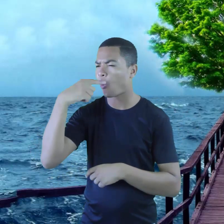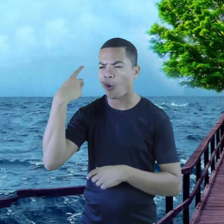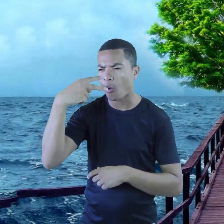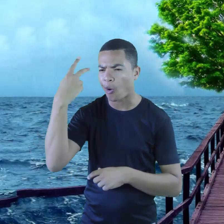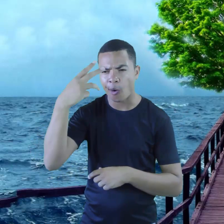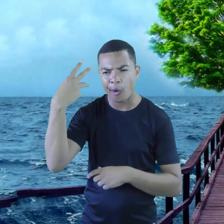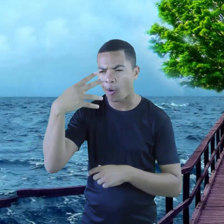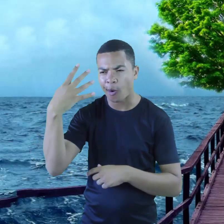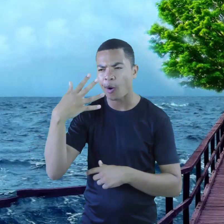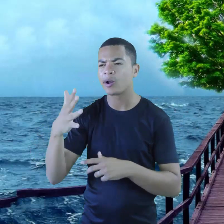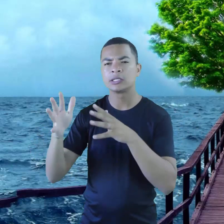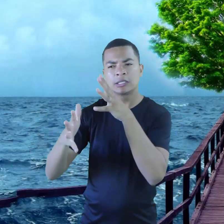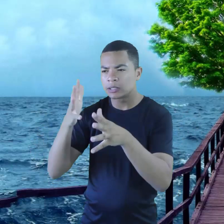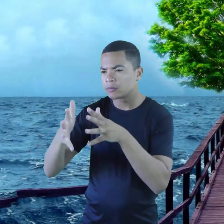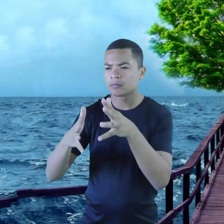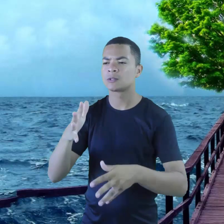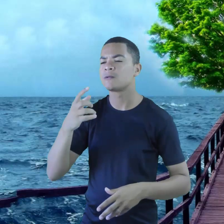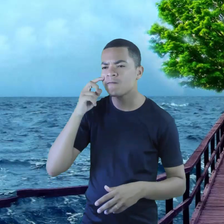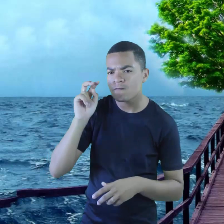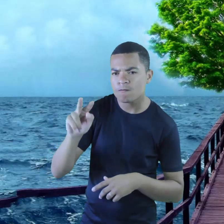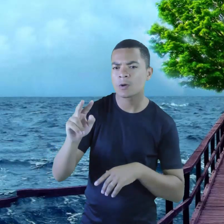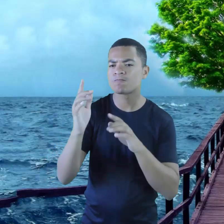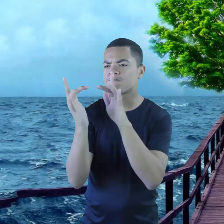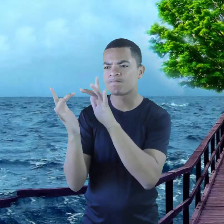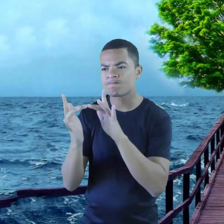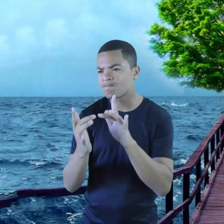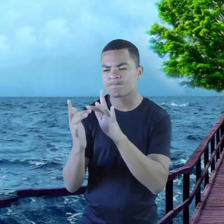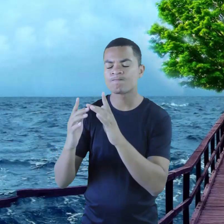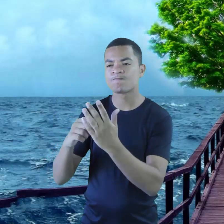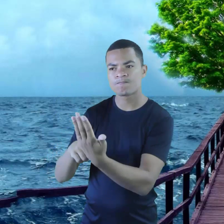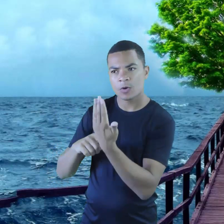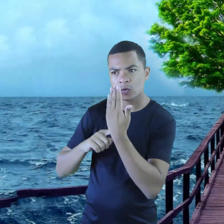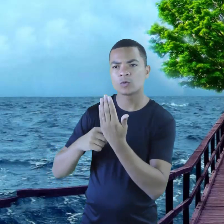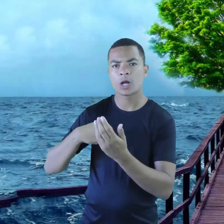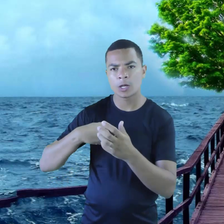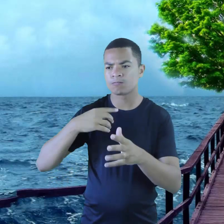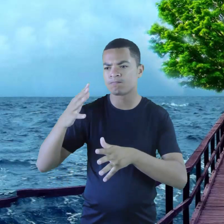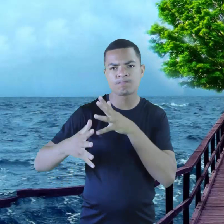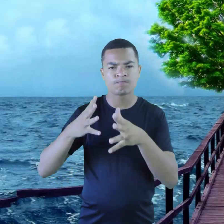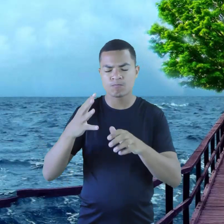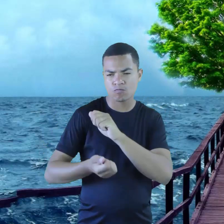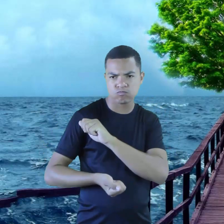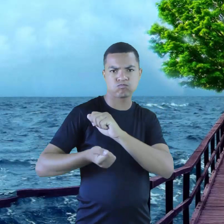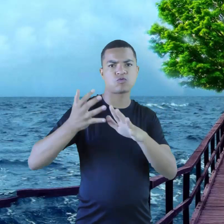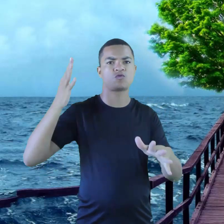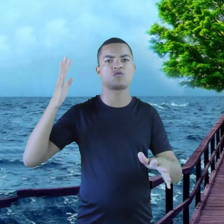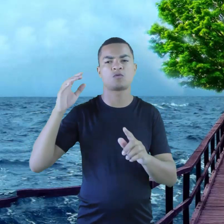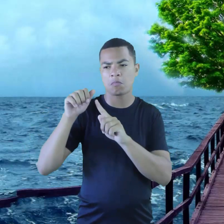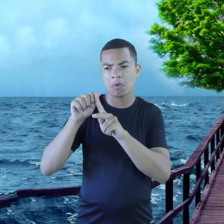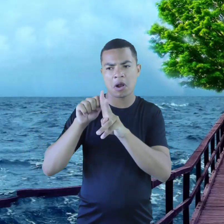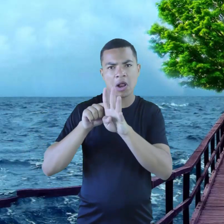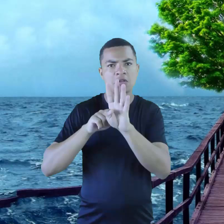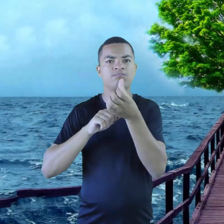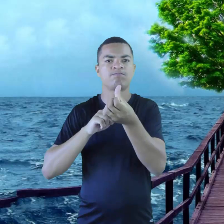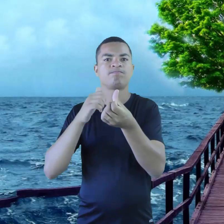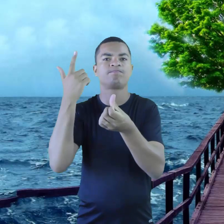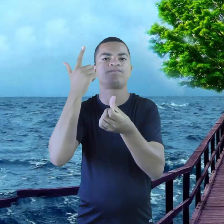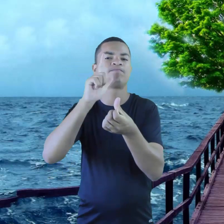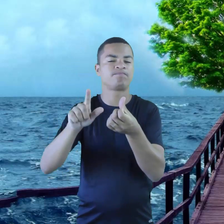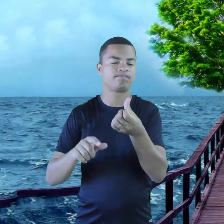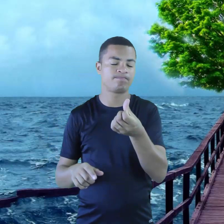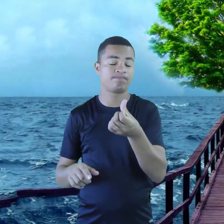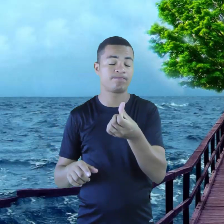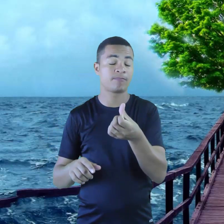mais cursos de Libras, decorando regras, tentando lembrar a estrutura de frases, parâmetros, tentando aprender a